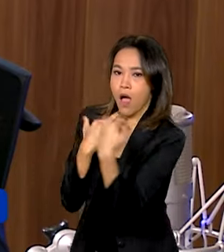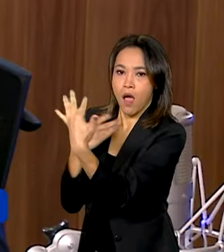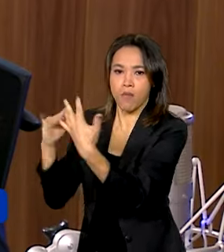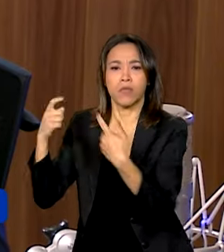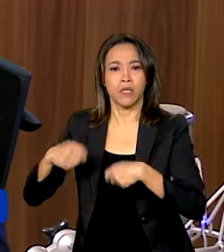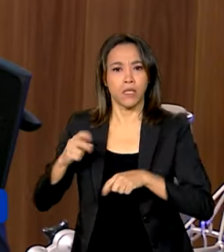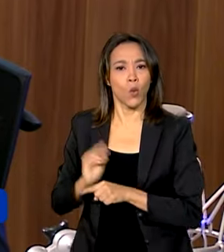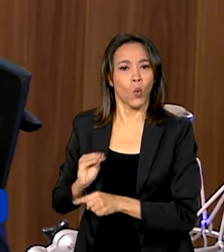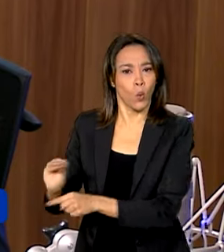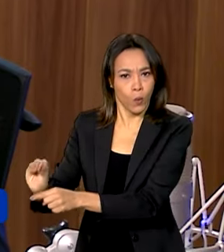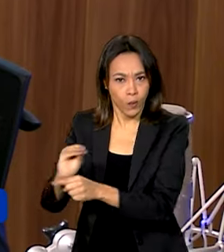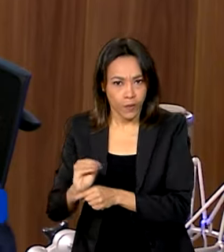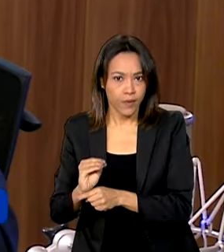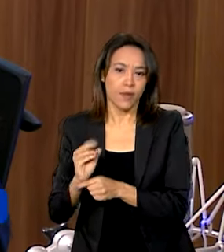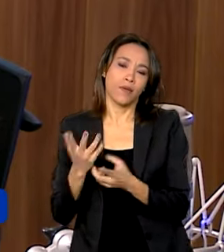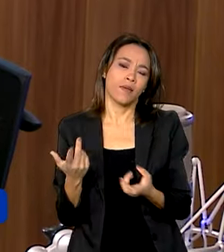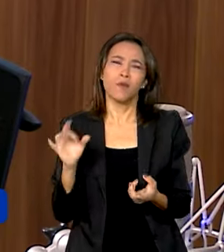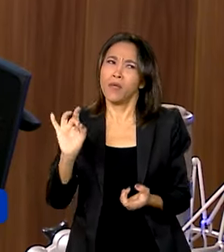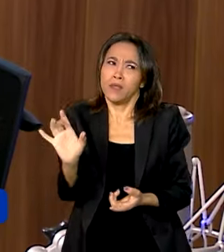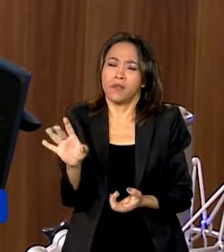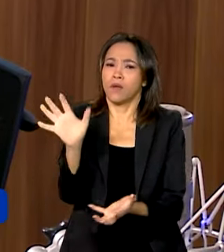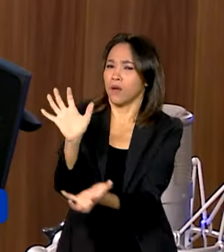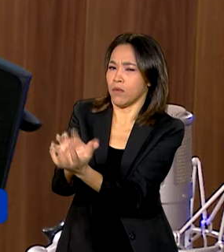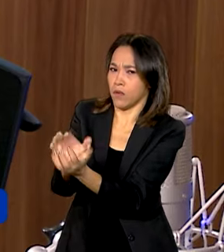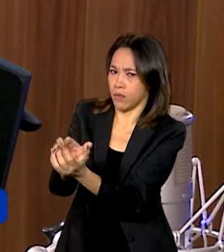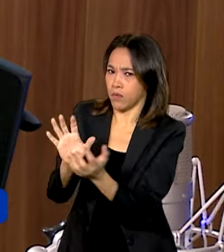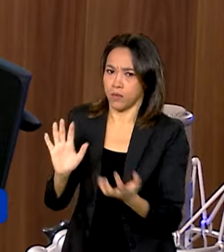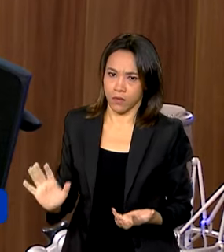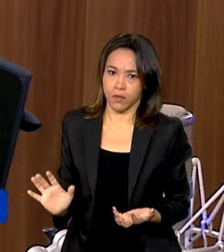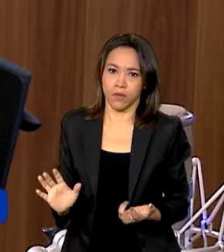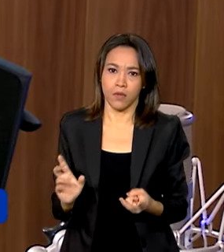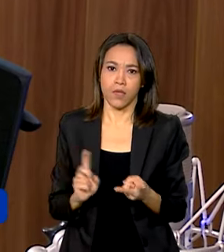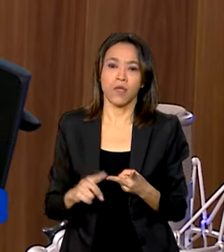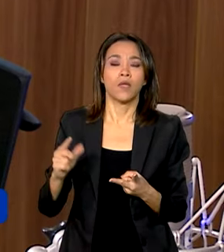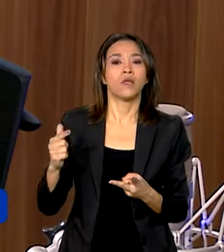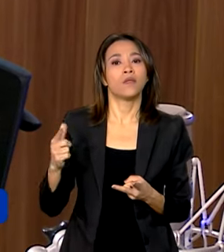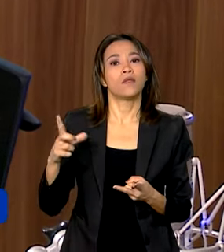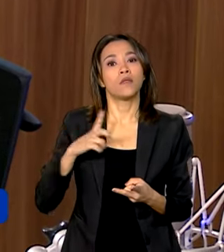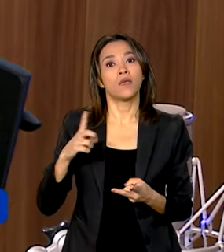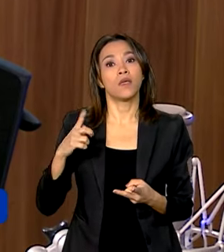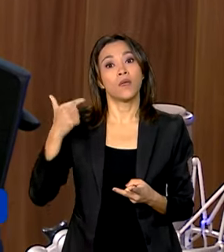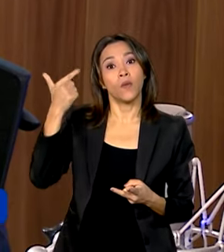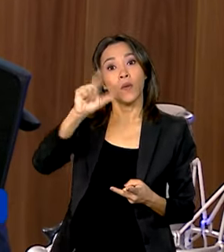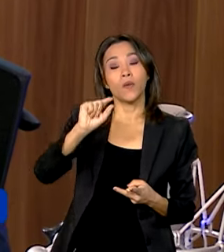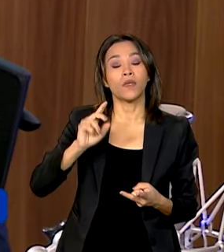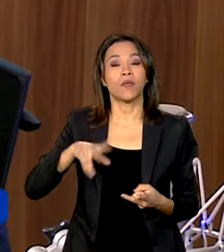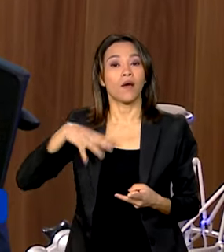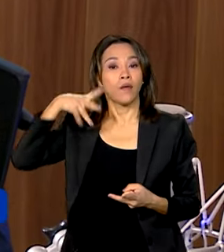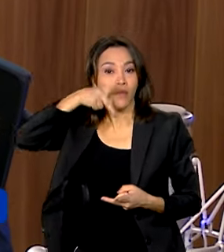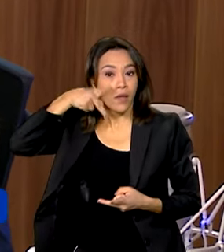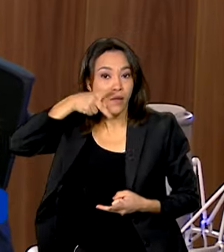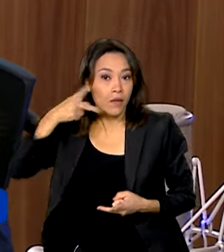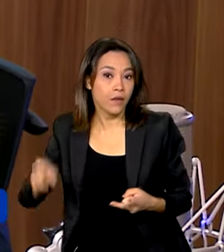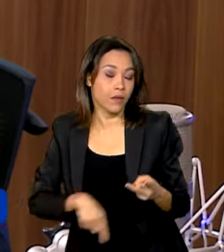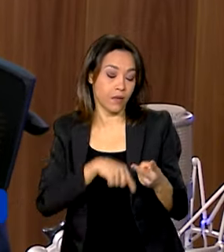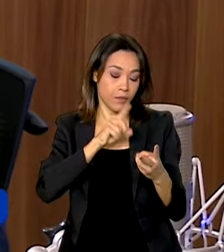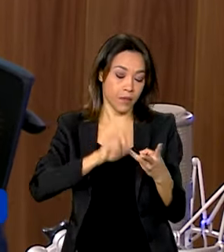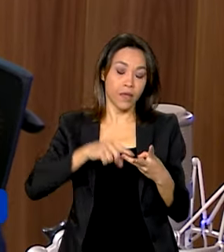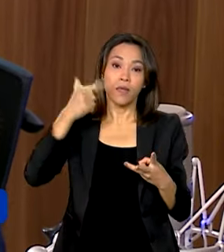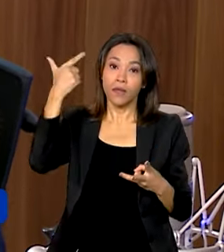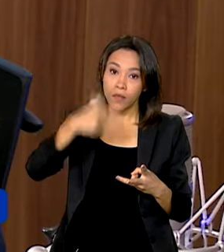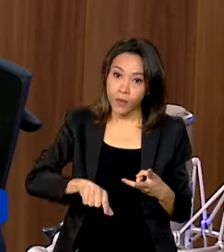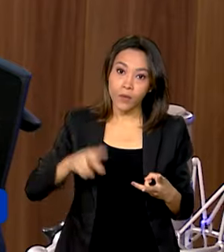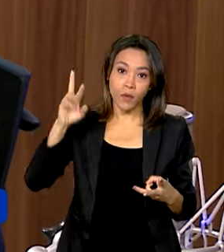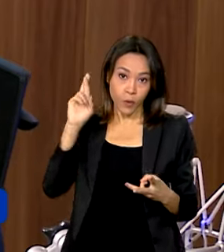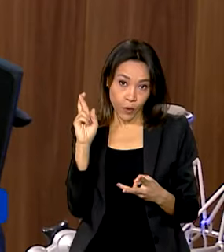referindo eh não só Pernambuco mas por exemplo eh eh vertente Litorânea da Paraíba eh Apodi lá em Rio Grande